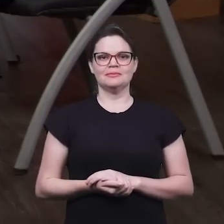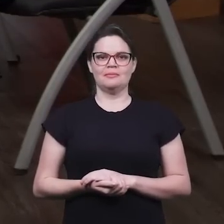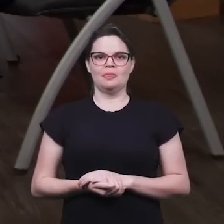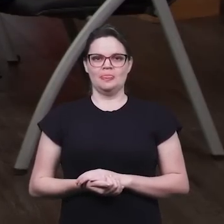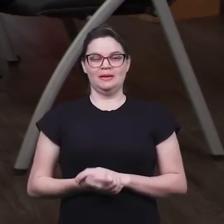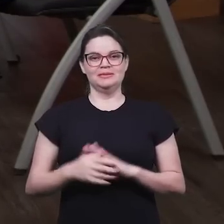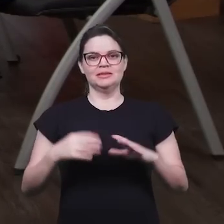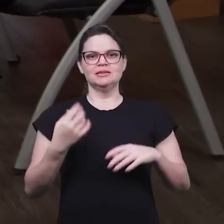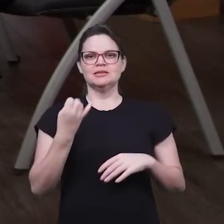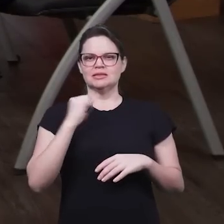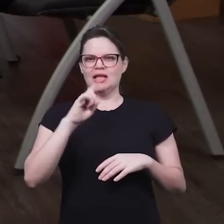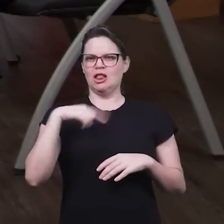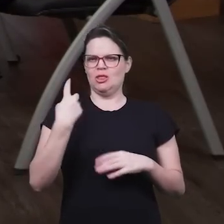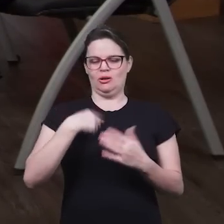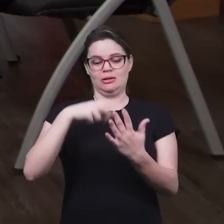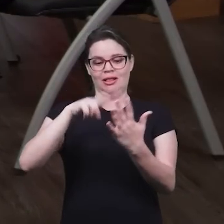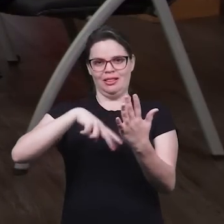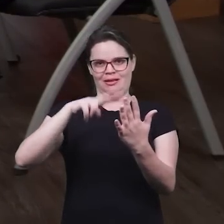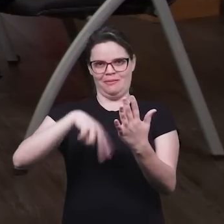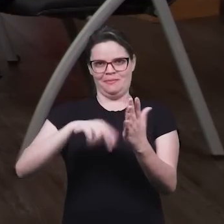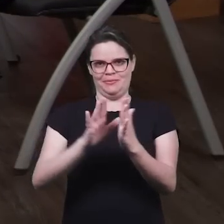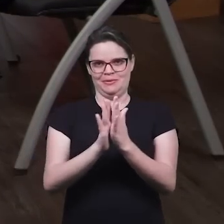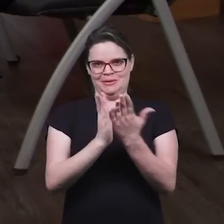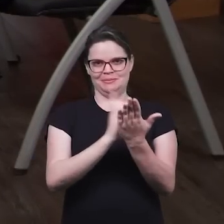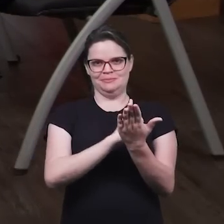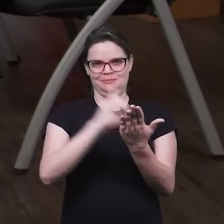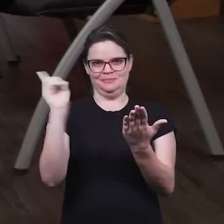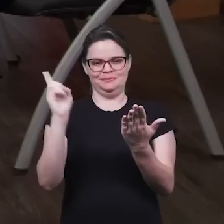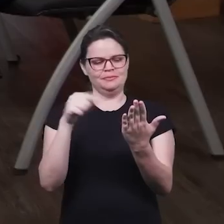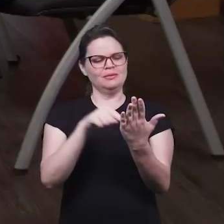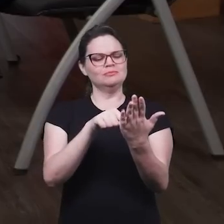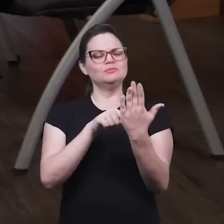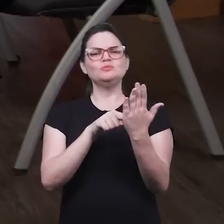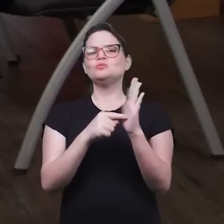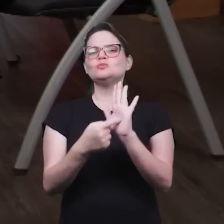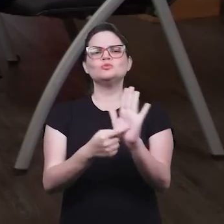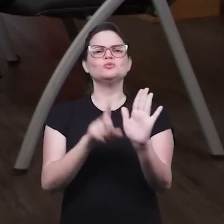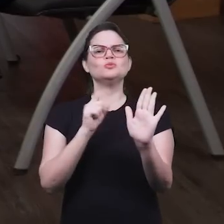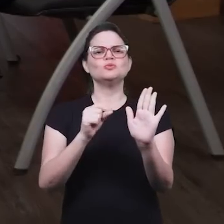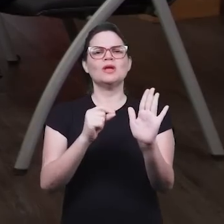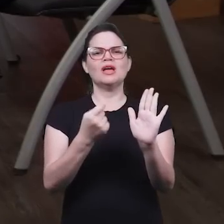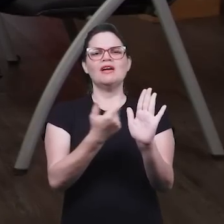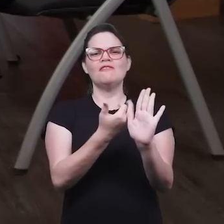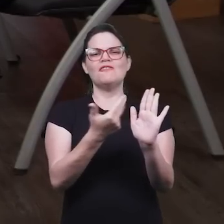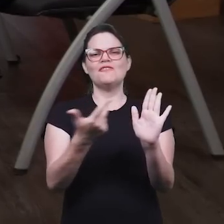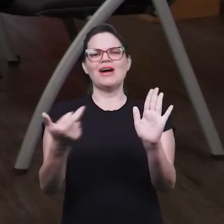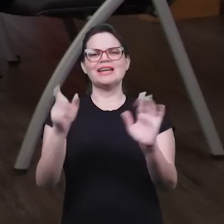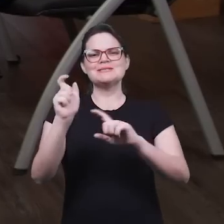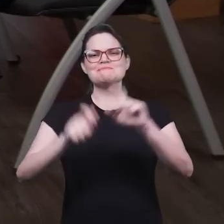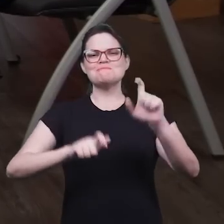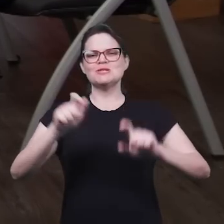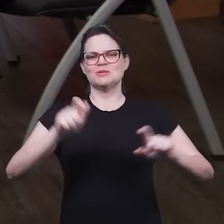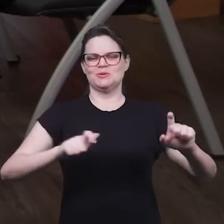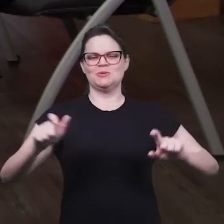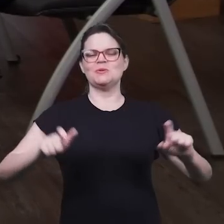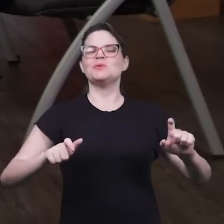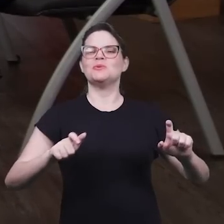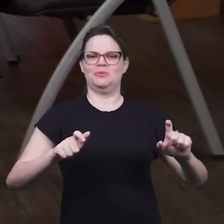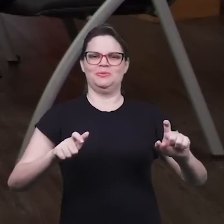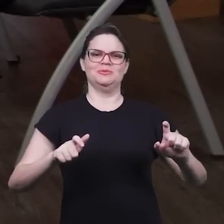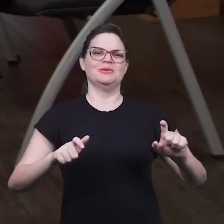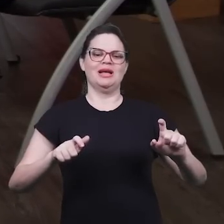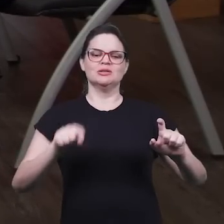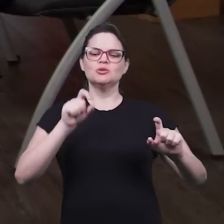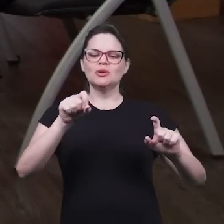nós examinamos a Bíblia, a palavra de Deus, vemos exemplos de inúmeras pessoas